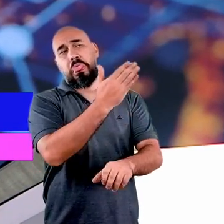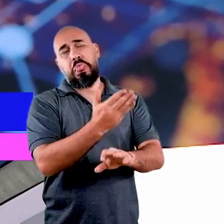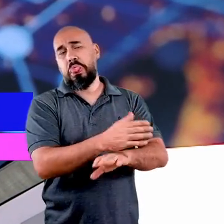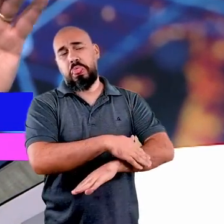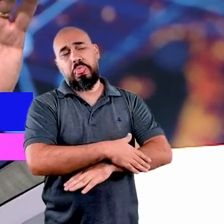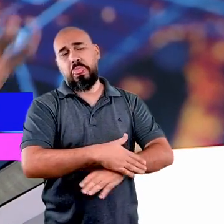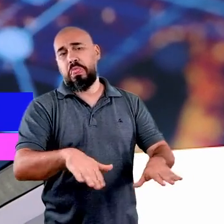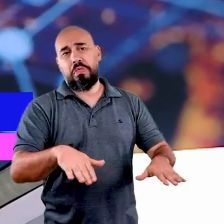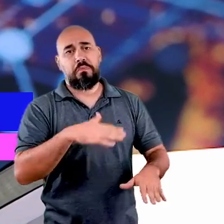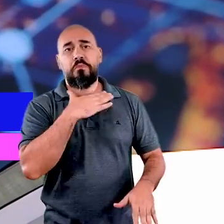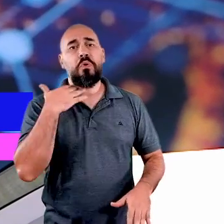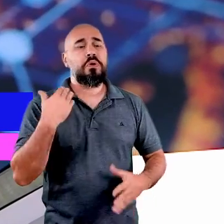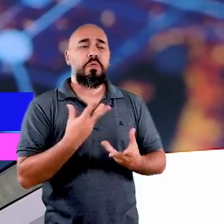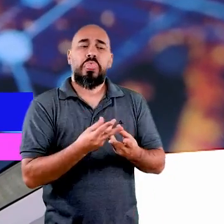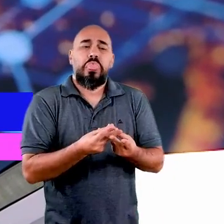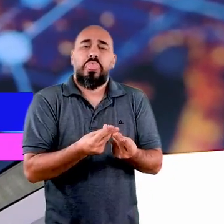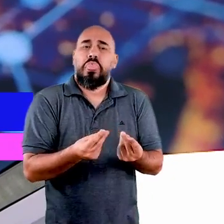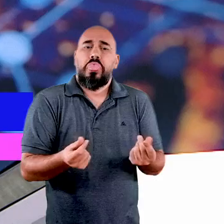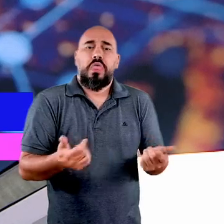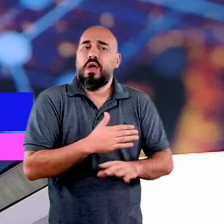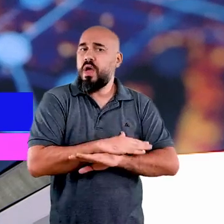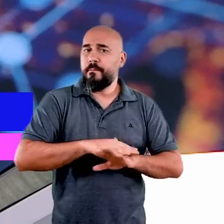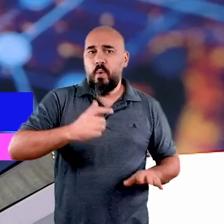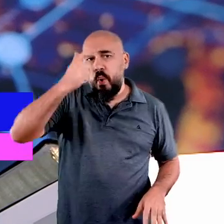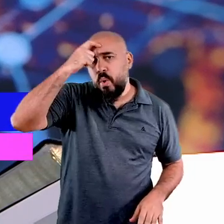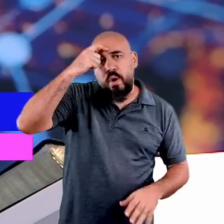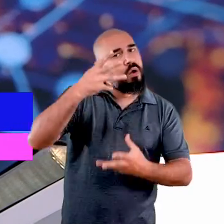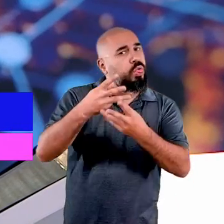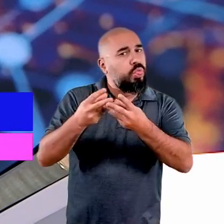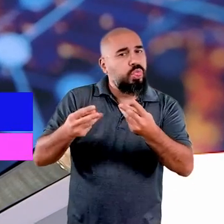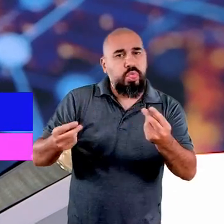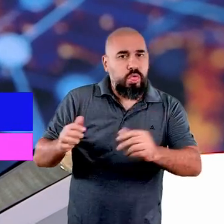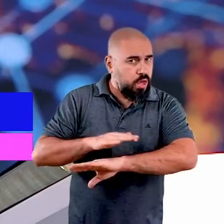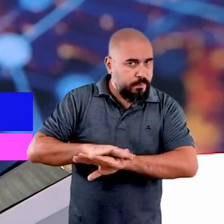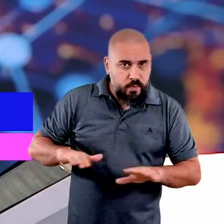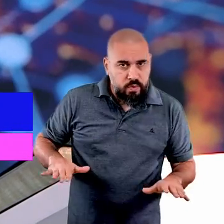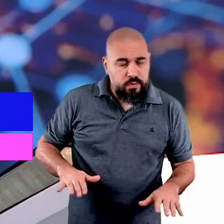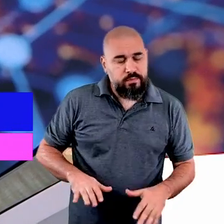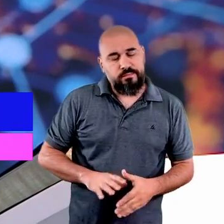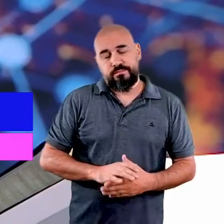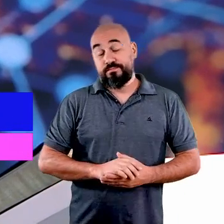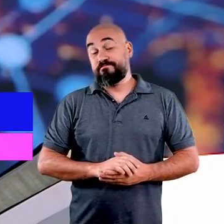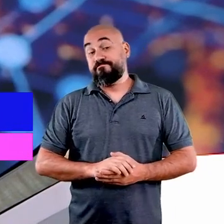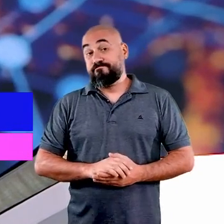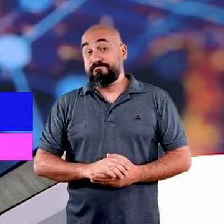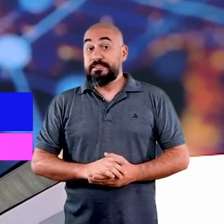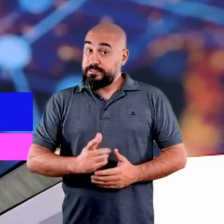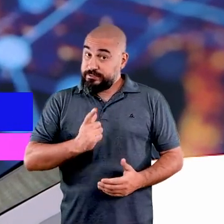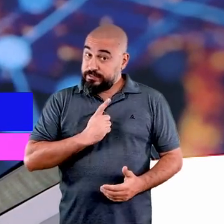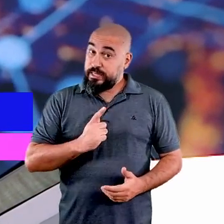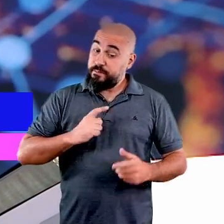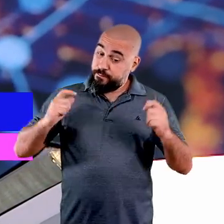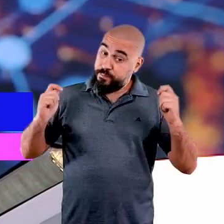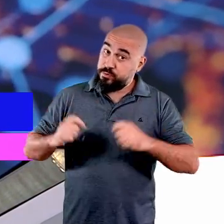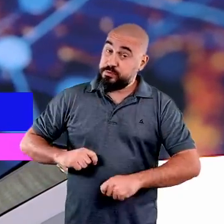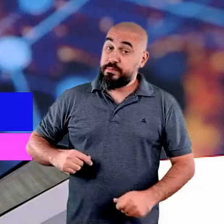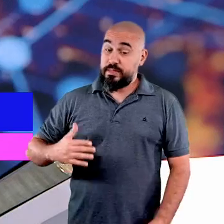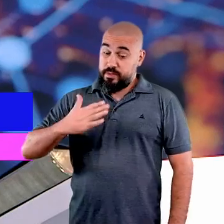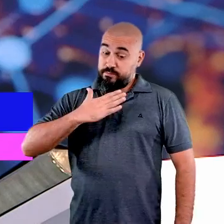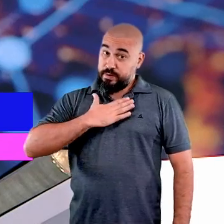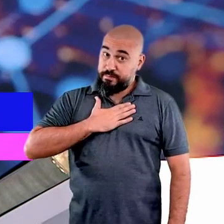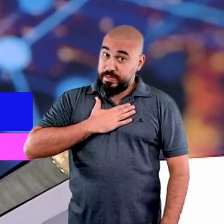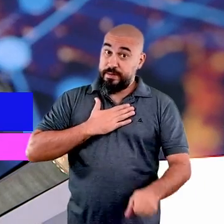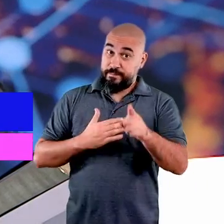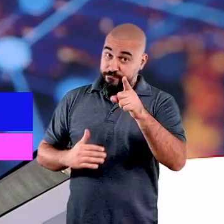para depois sumirmos na eternidade. Porque existe possibilidades para mim e para